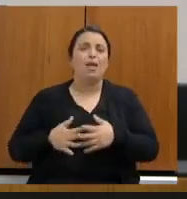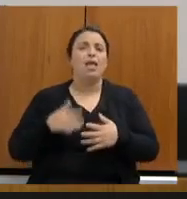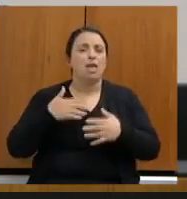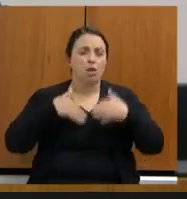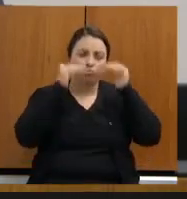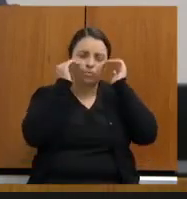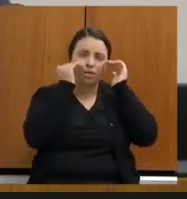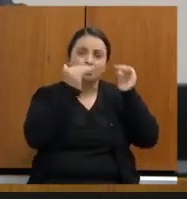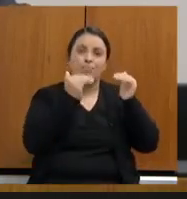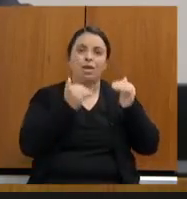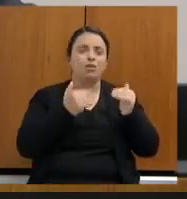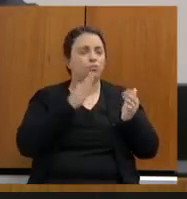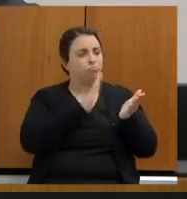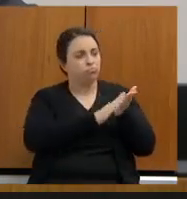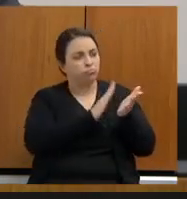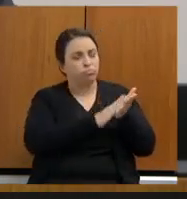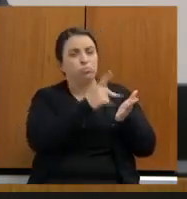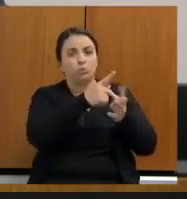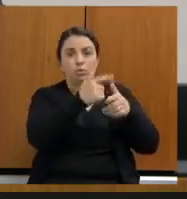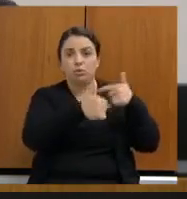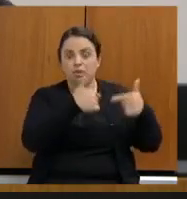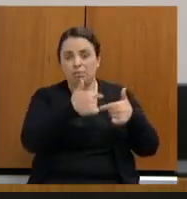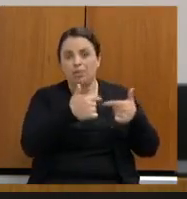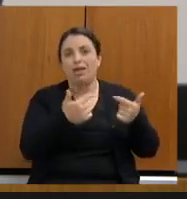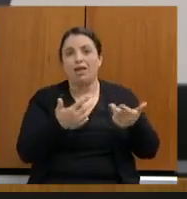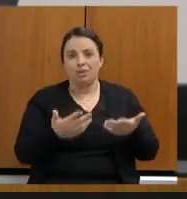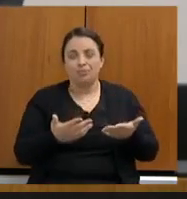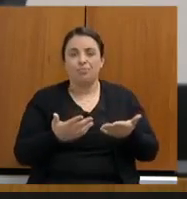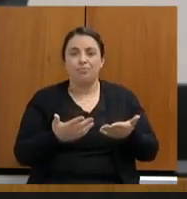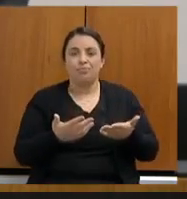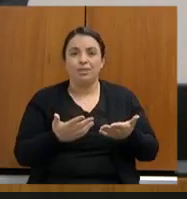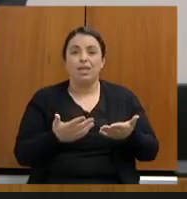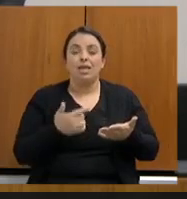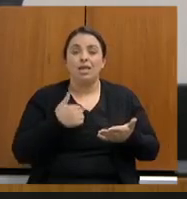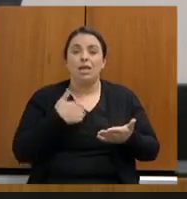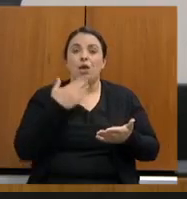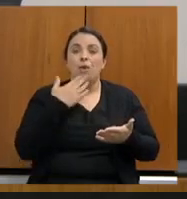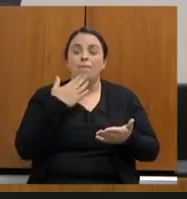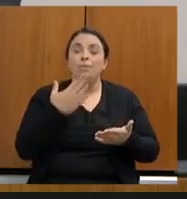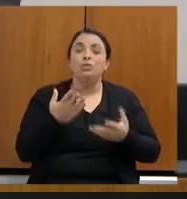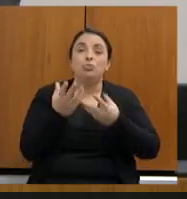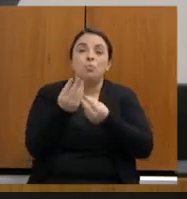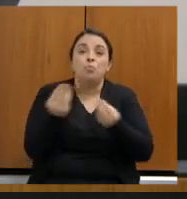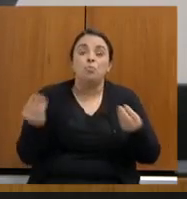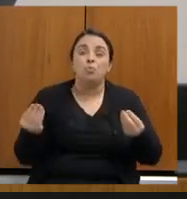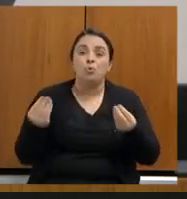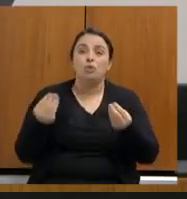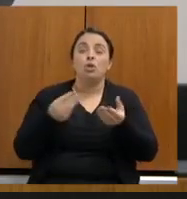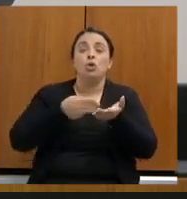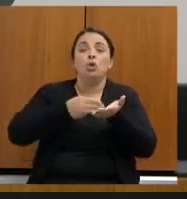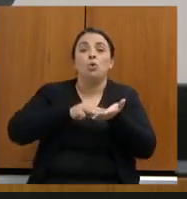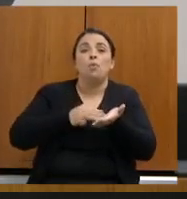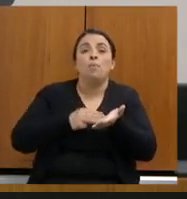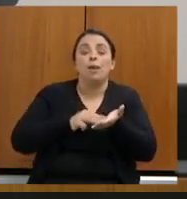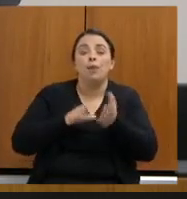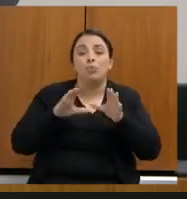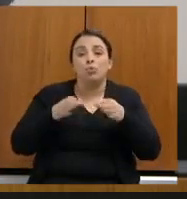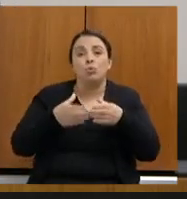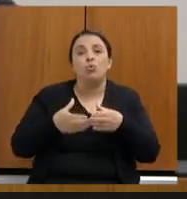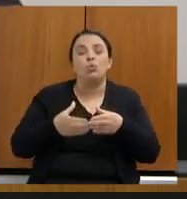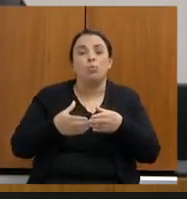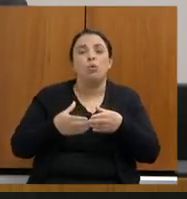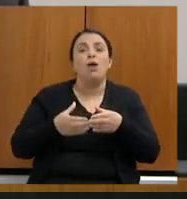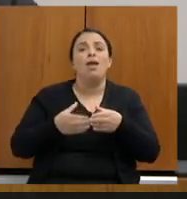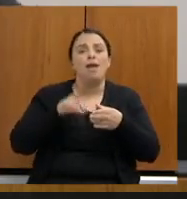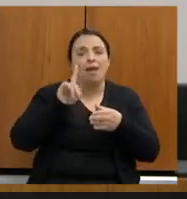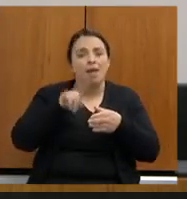e não é à toa que eu pedi muito para o que o vidro do bloco não escalasse o outro do bloco para